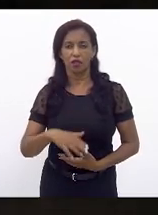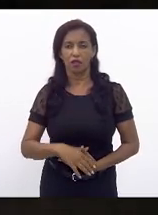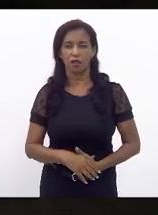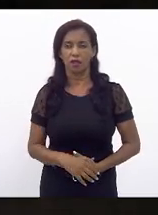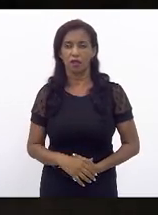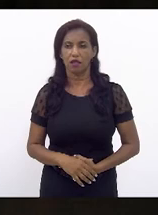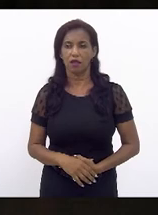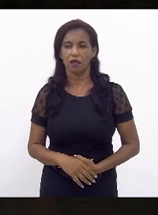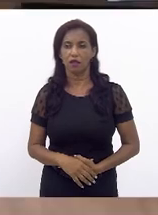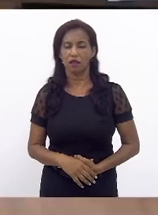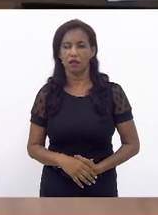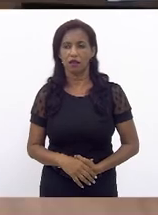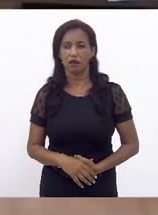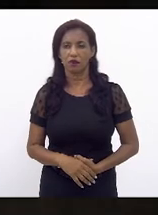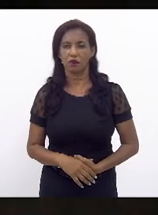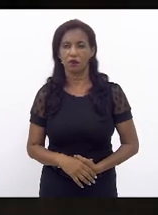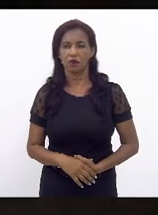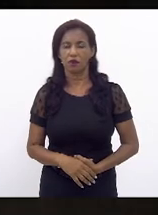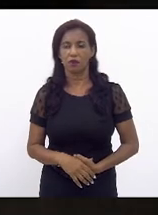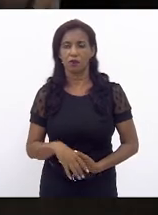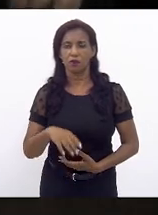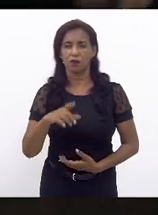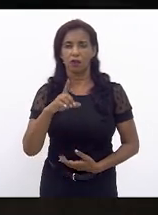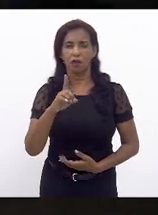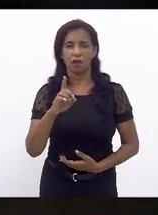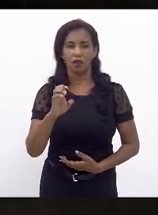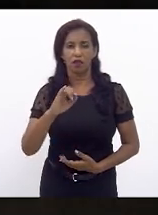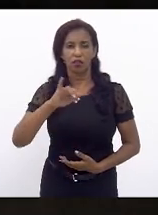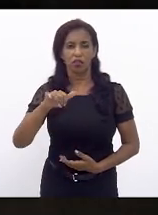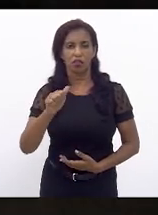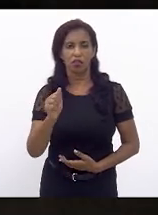Deputado Jair Bittencourt. Deputado Jaumi Júnior.